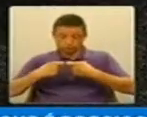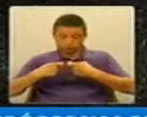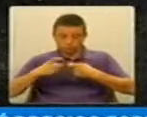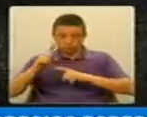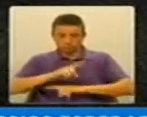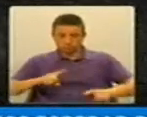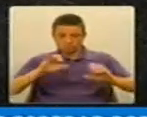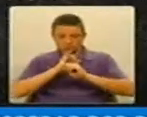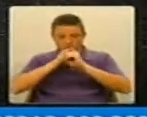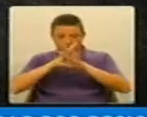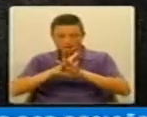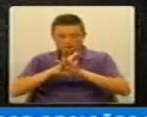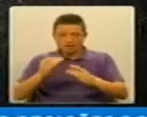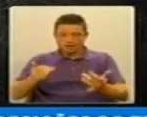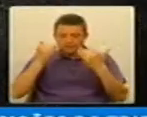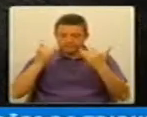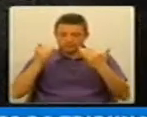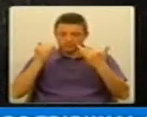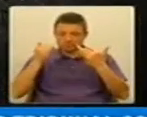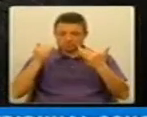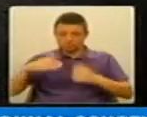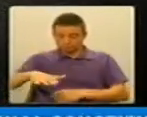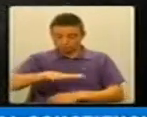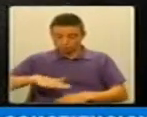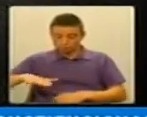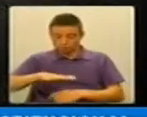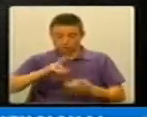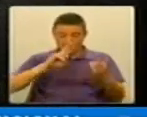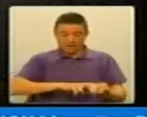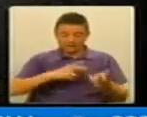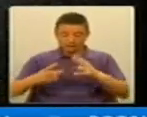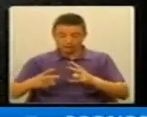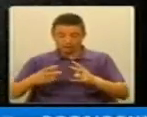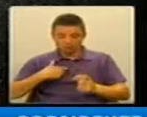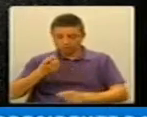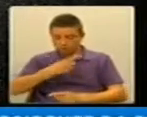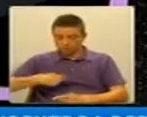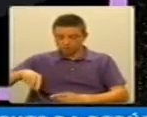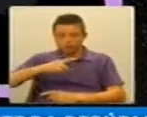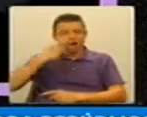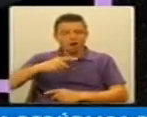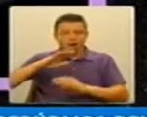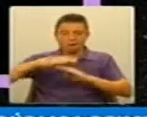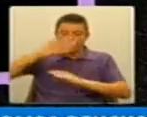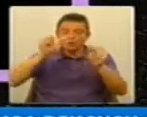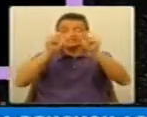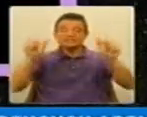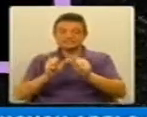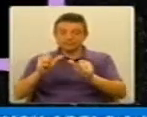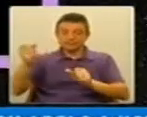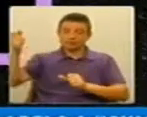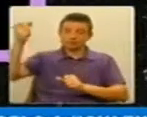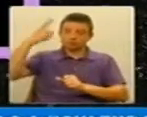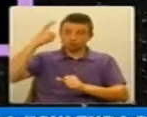existe matéria suficiente nessa zona para alterar aquilo que nós conhecemos que existe fora do Sistema Solar, que é a nuvem de